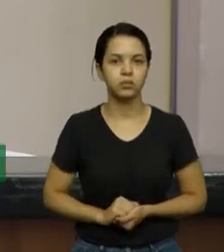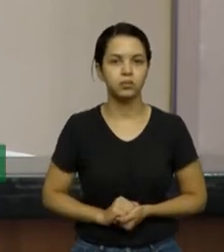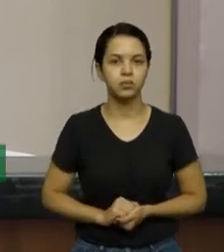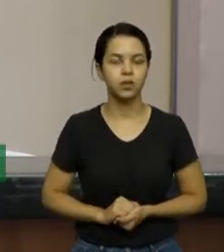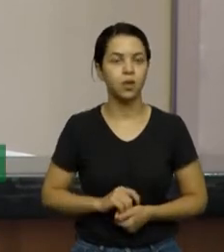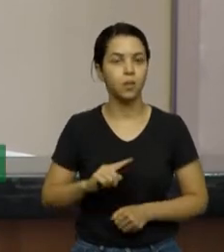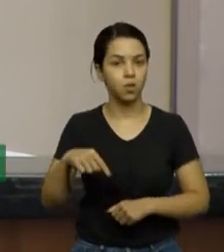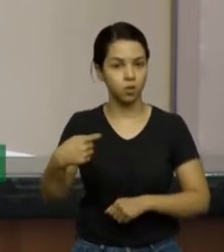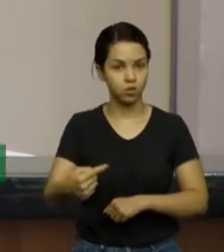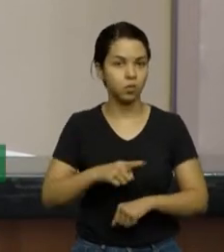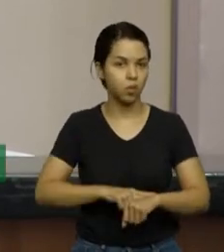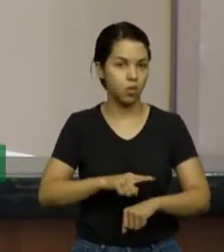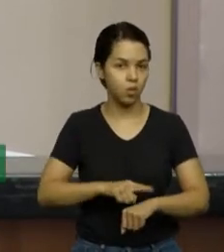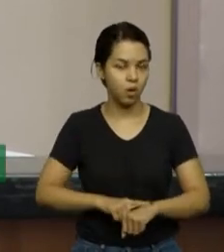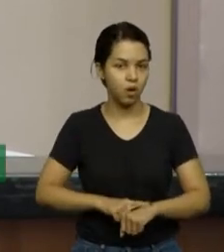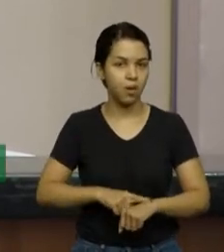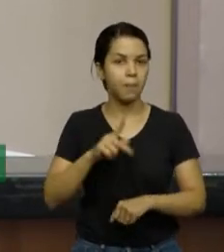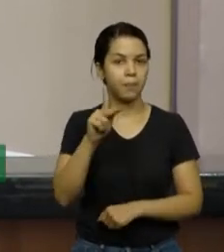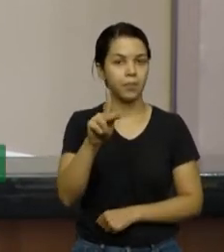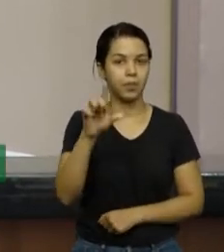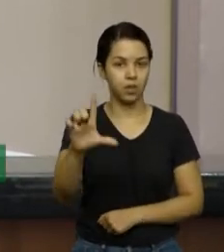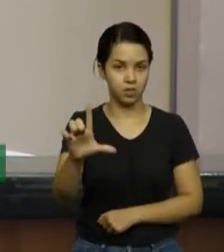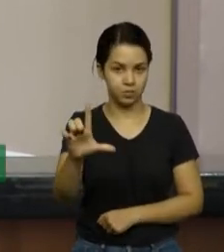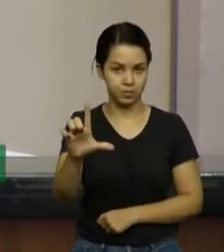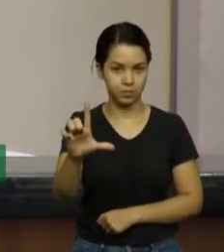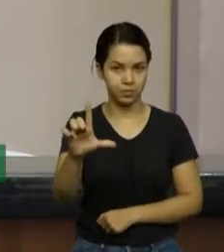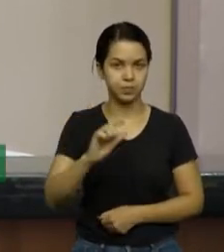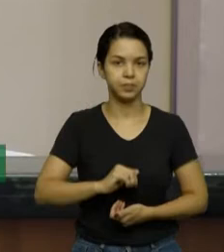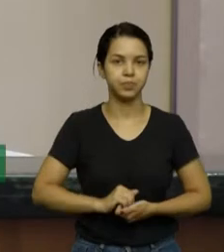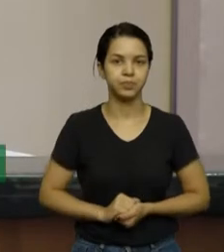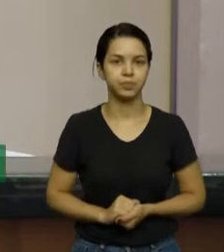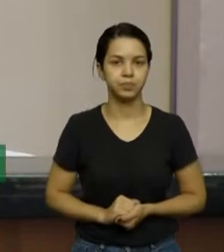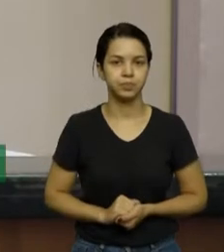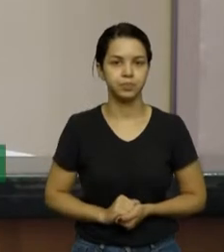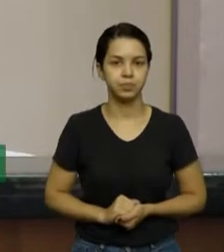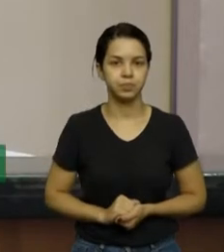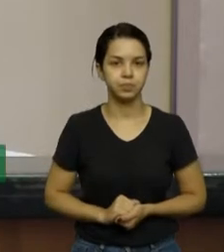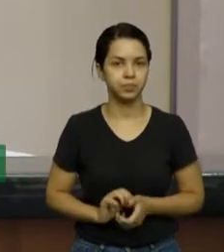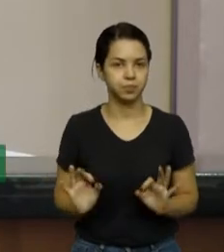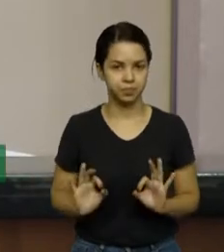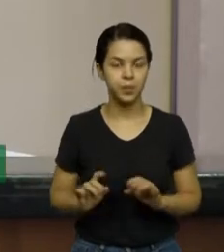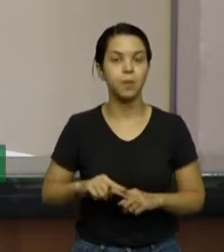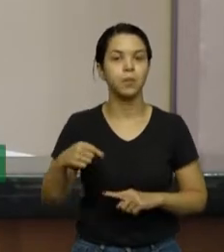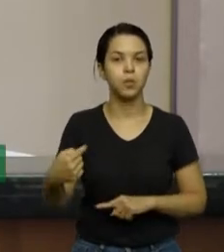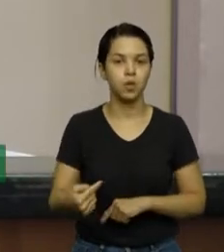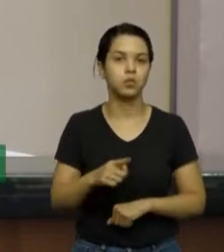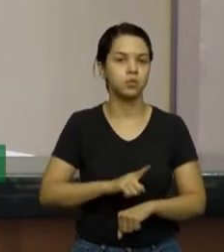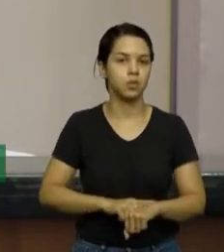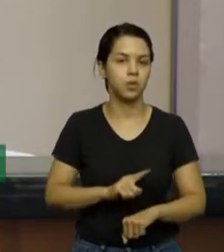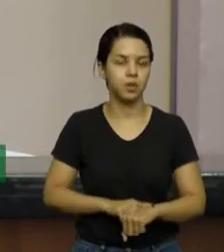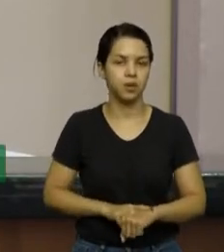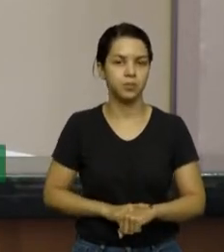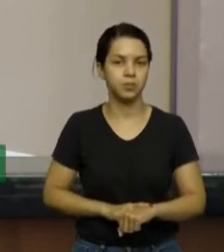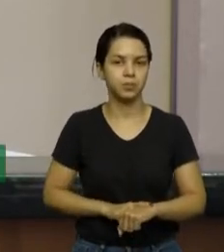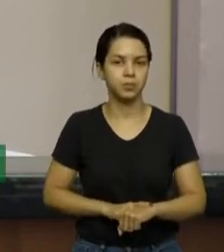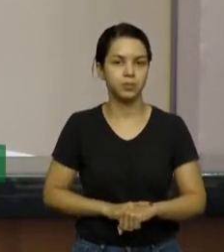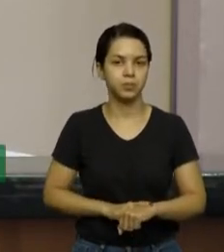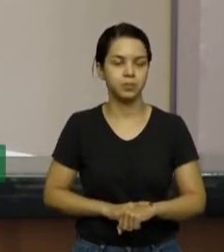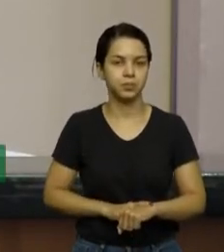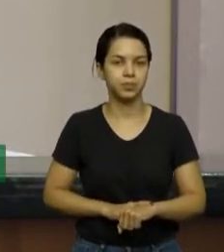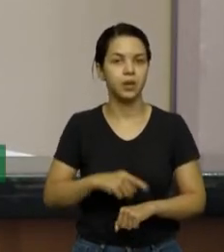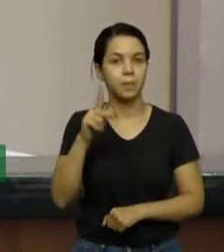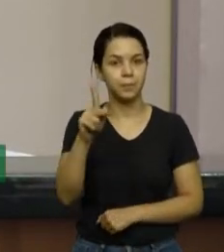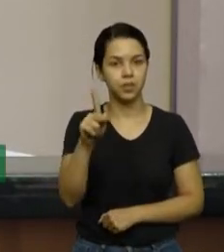Próximo horário pertence ao PL. E o próximo horário ao